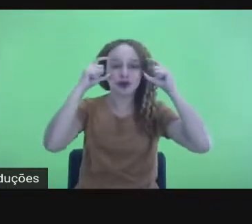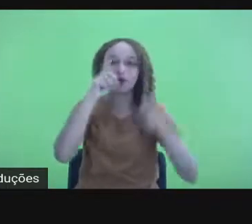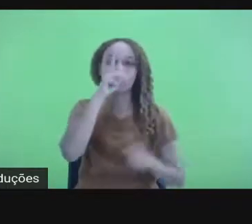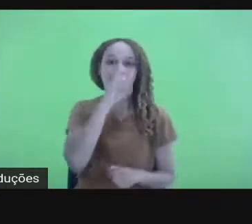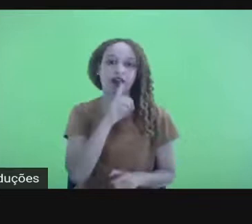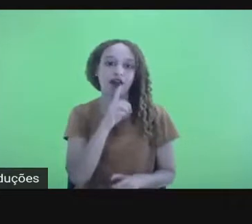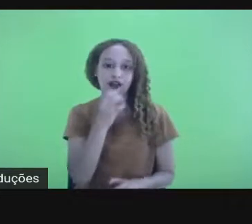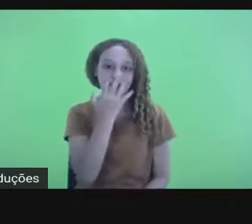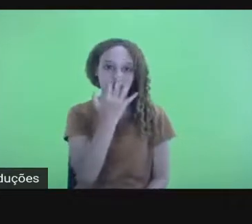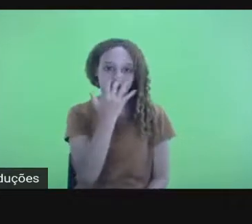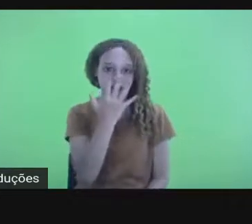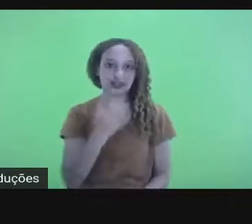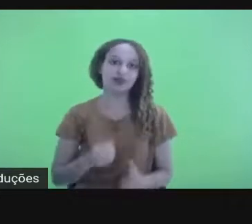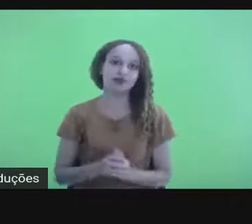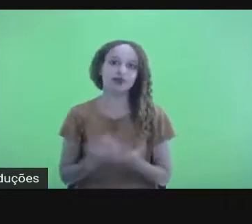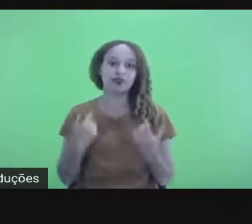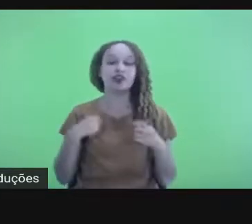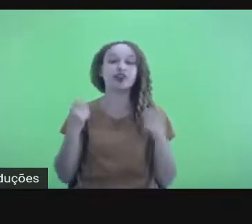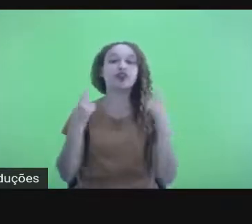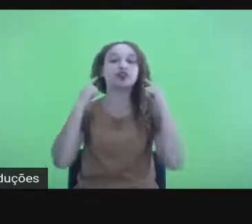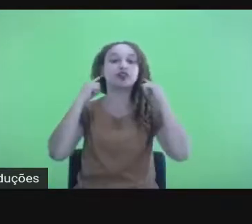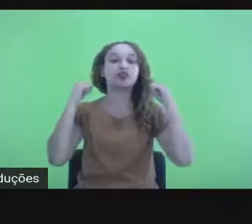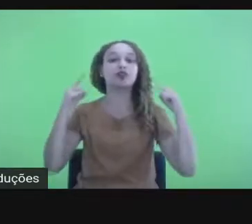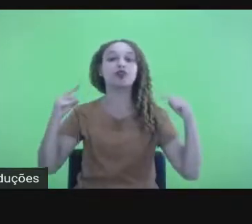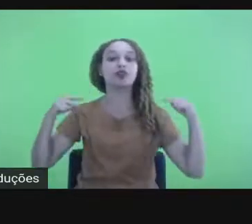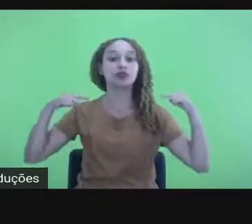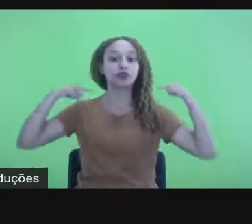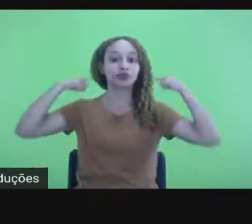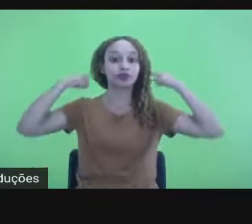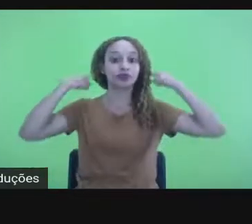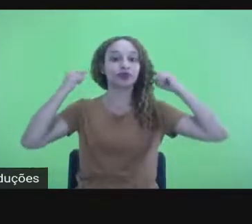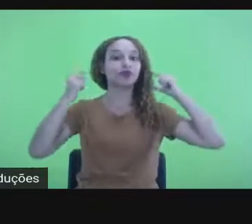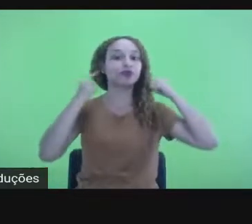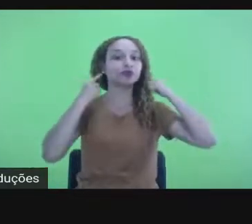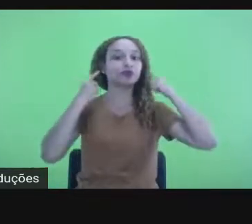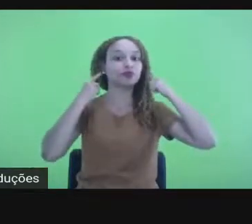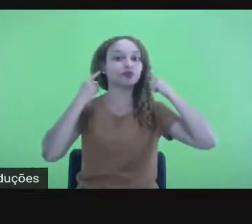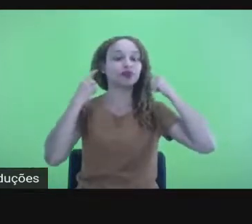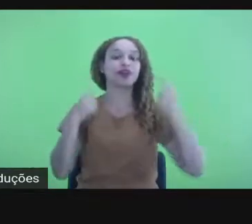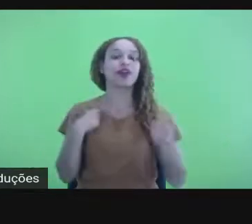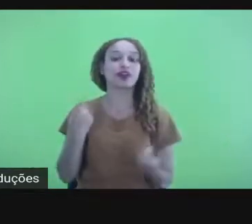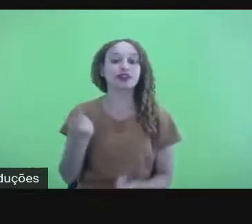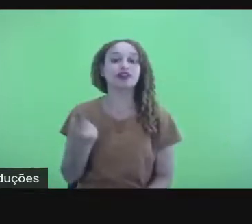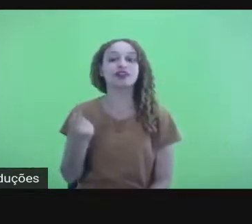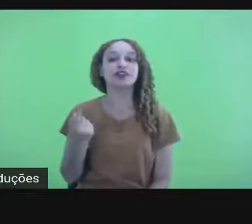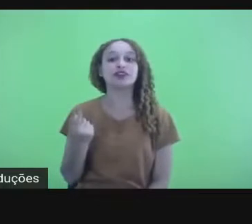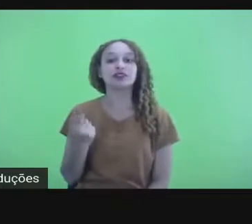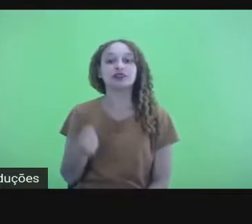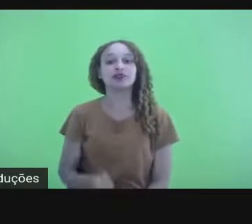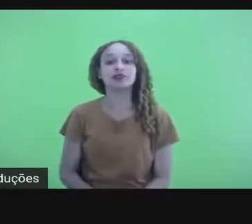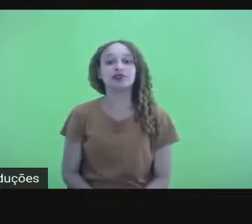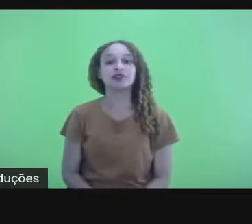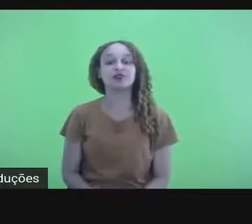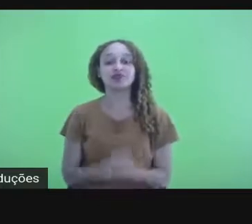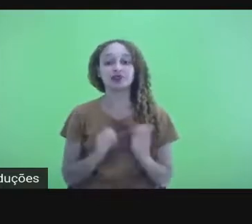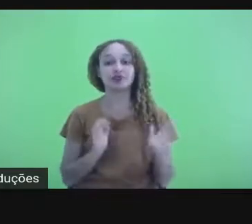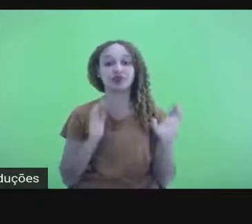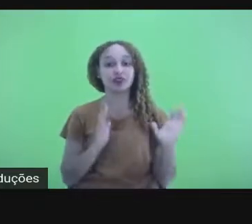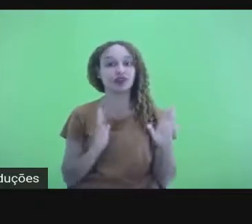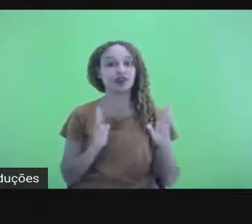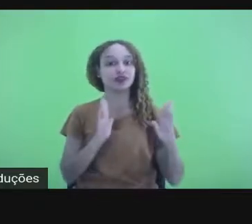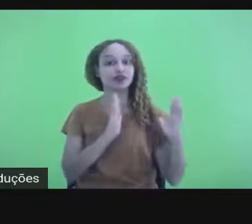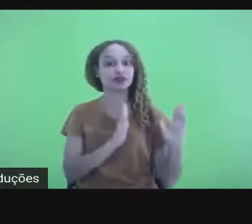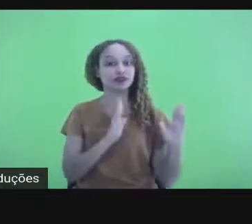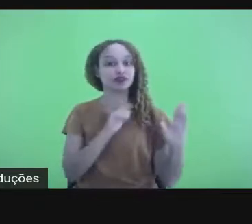estou com argolas, com brincos, e tenho piercing no septo. Ao meu lado esquerdo, temos